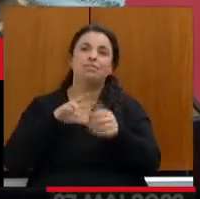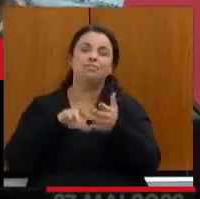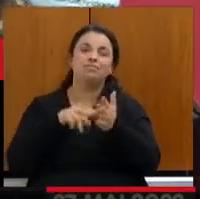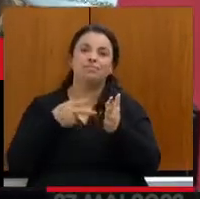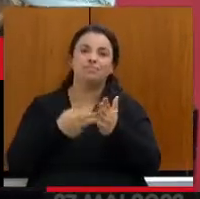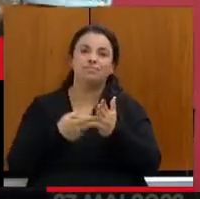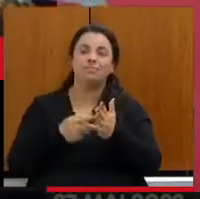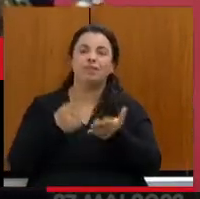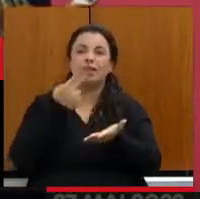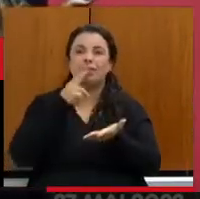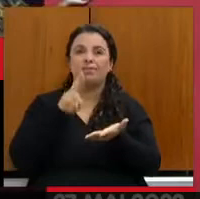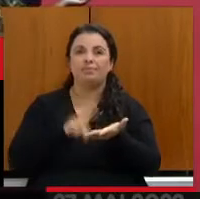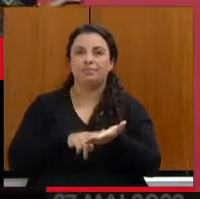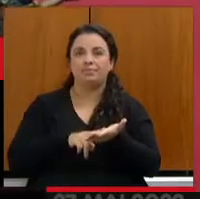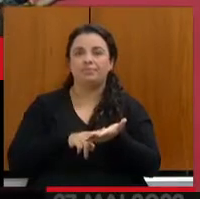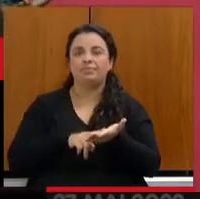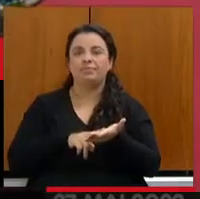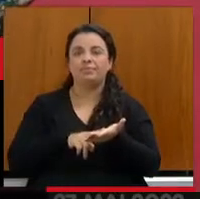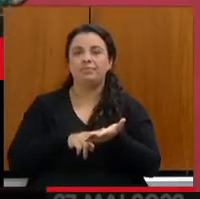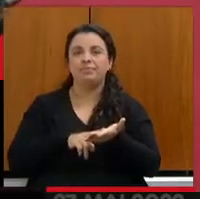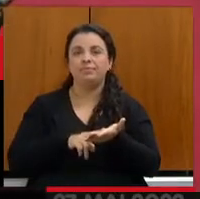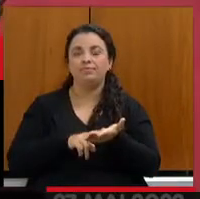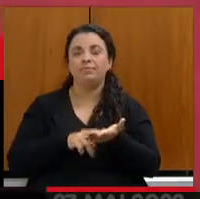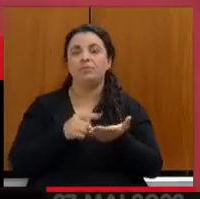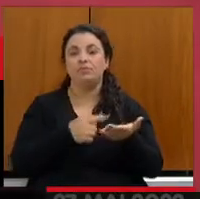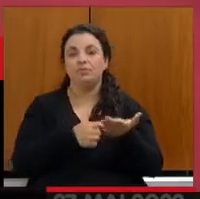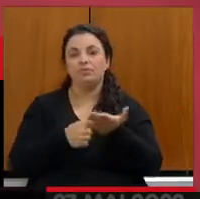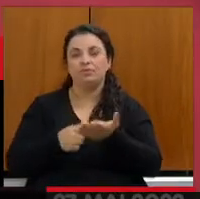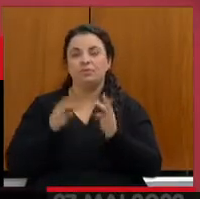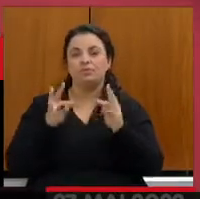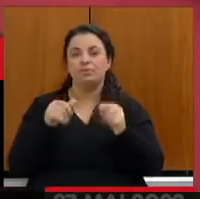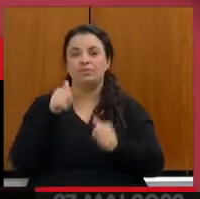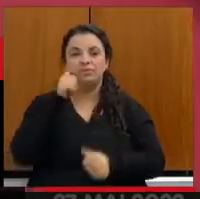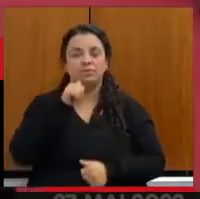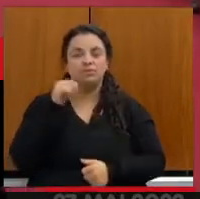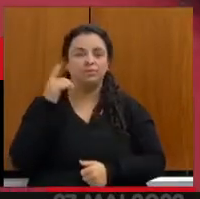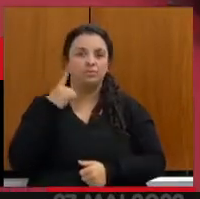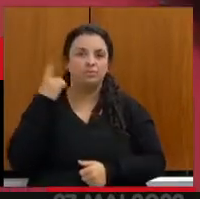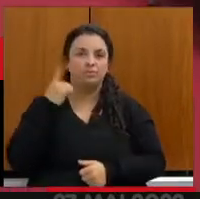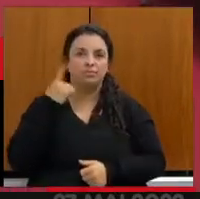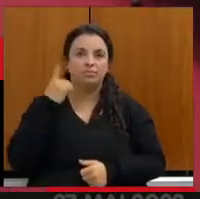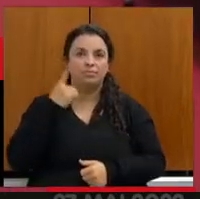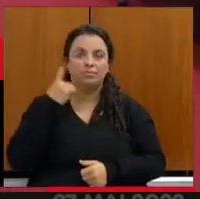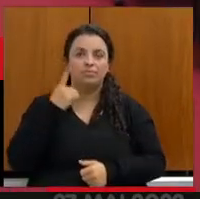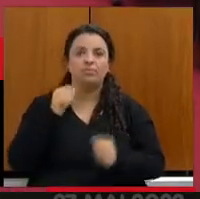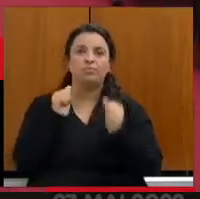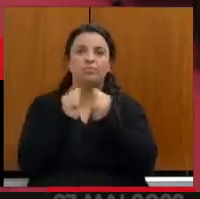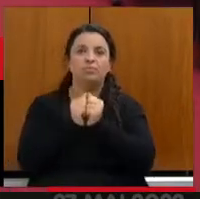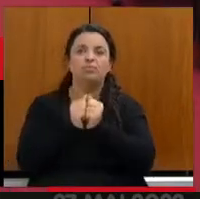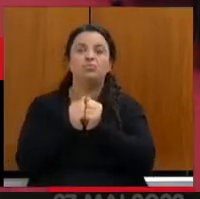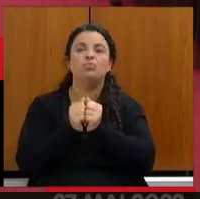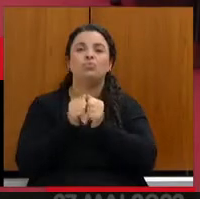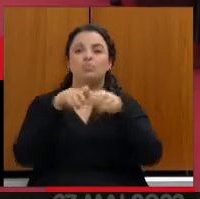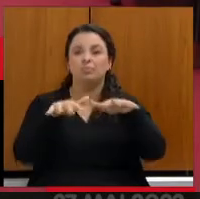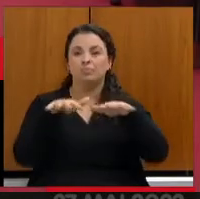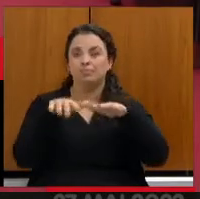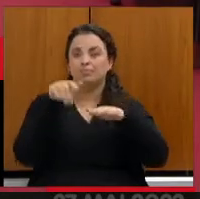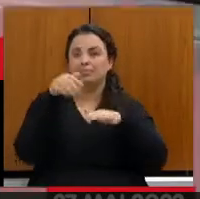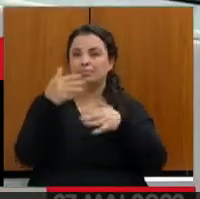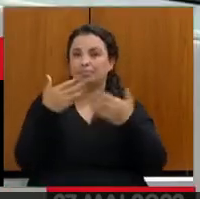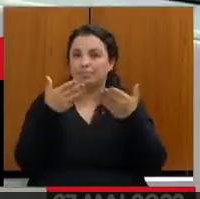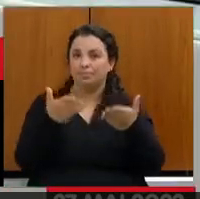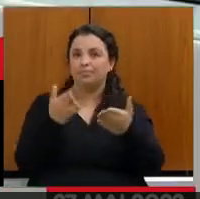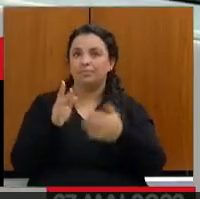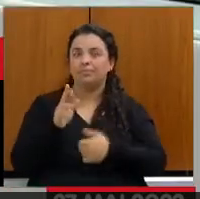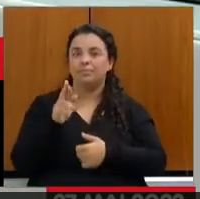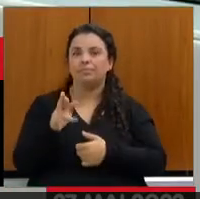eu vou convidar a senhora deputadas para que nós possamos nos posicionar juntos as nossas representantes aqui